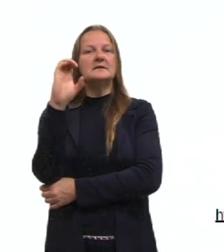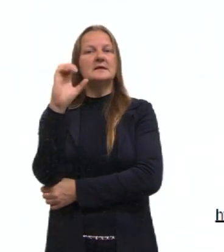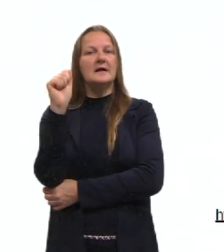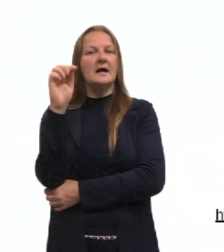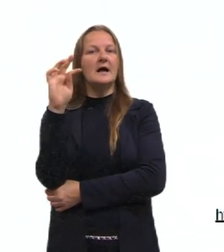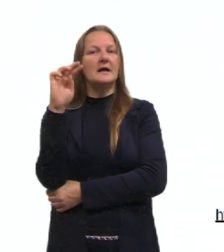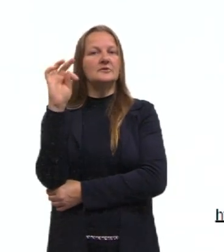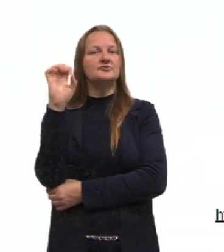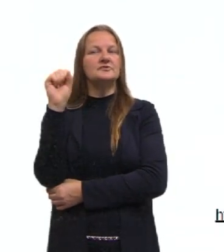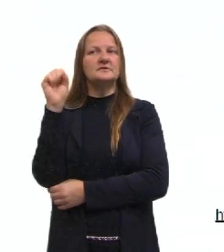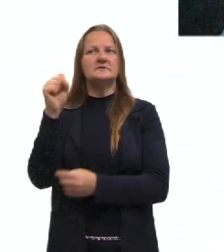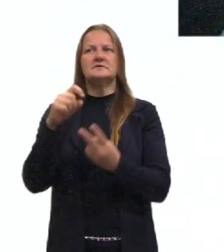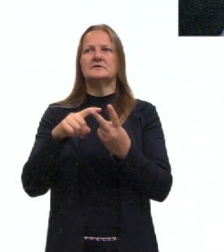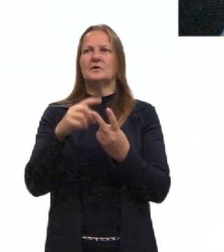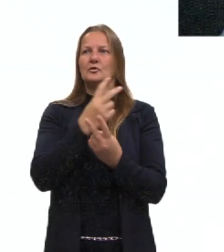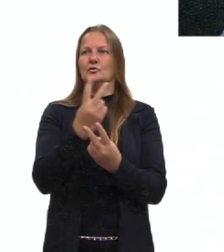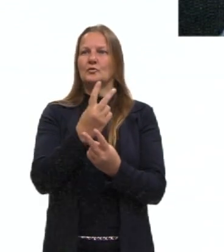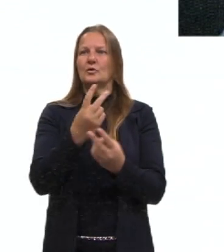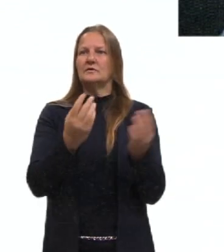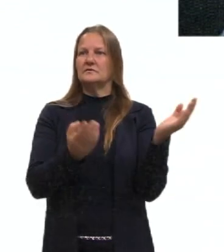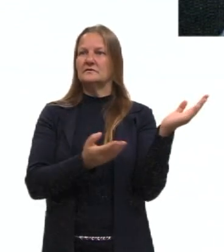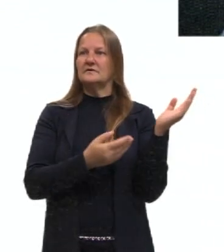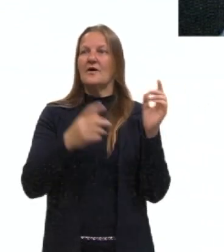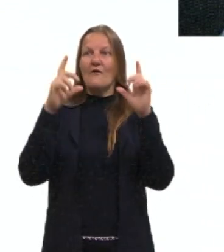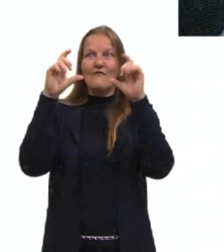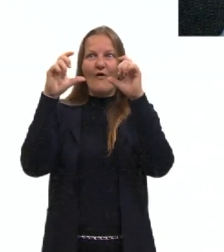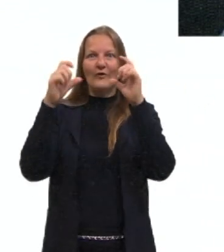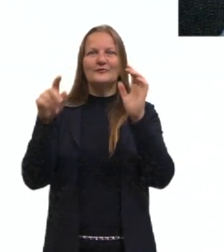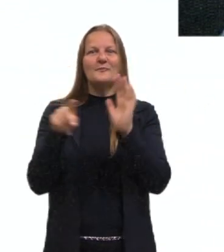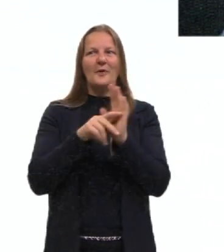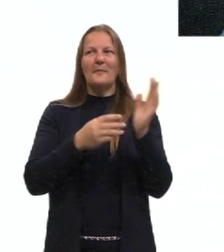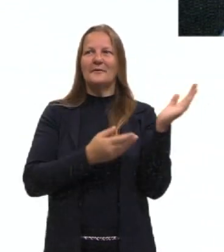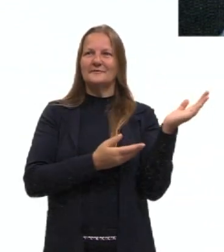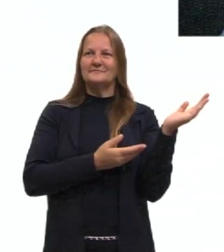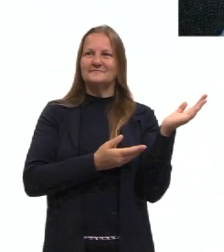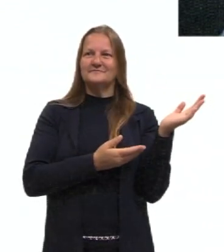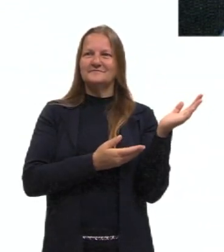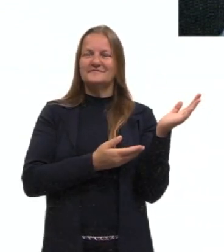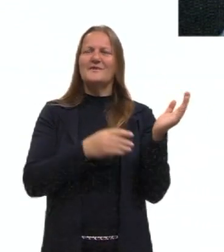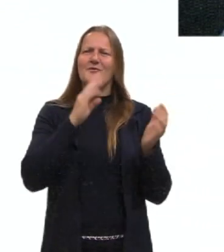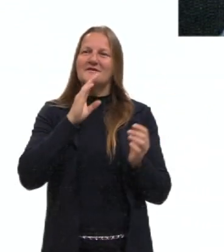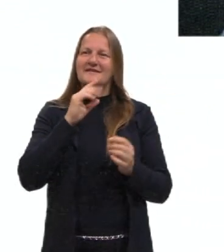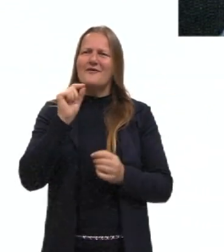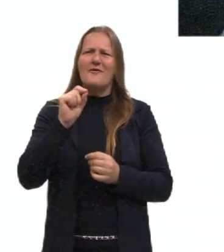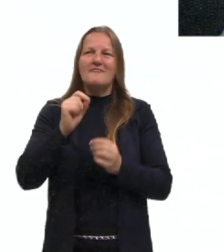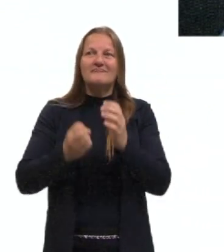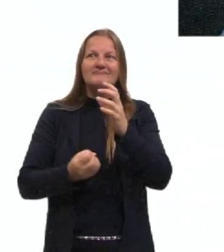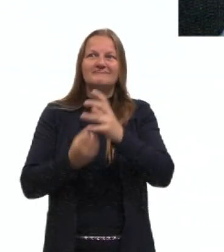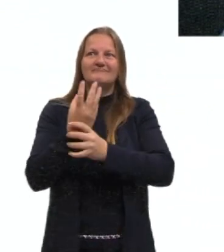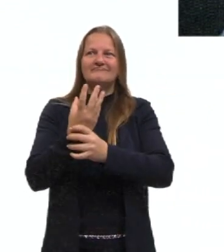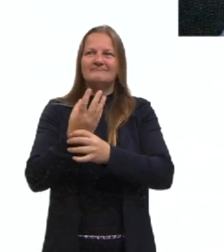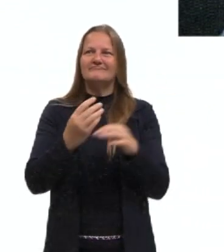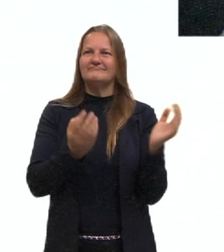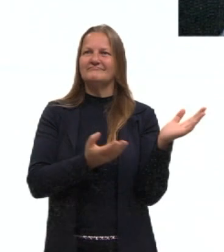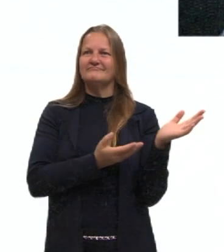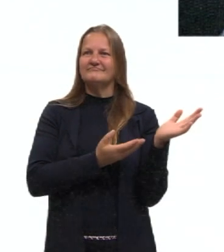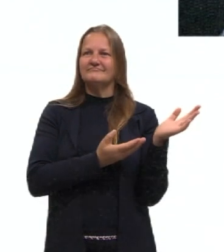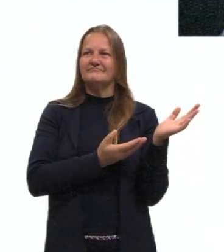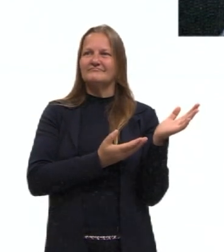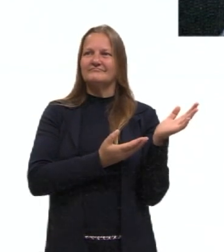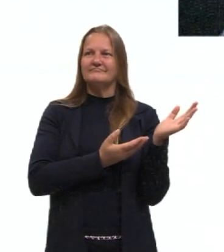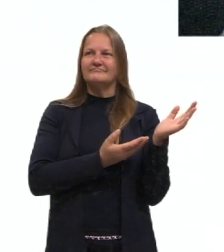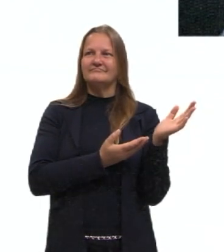da geometria analítica. Aqui eu trouxe a imagem deles para vocês conhecerem então, né, o Fermat e o